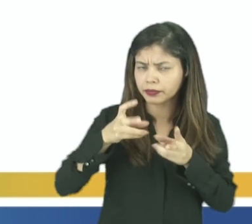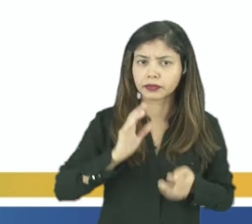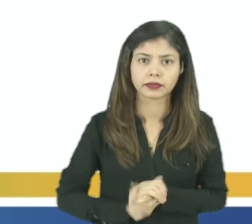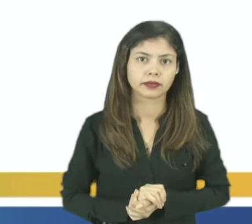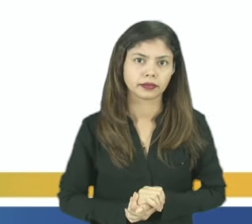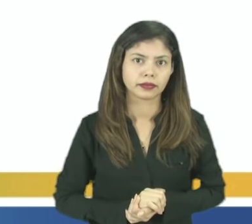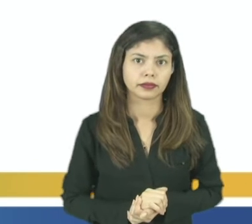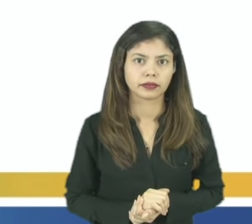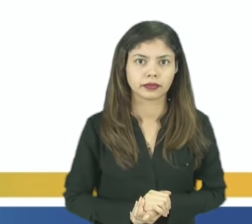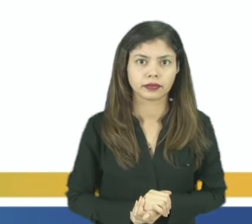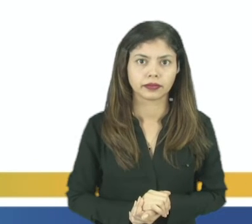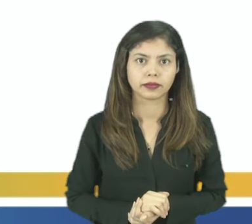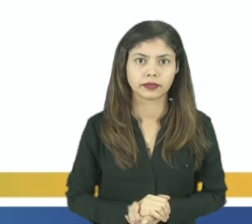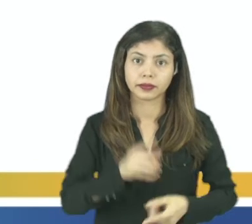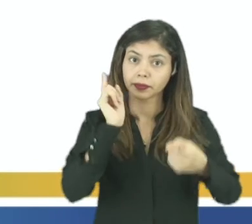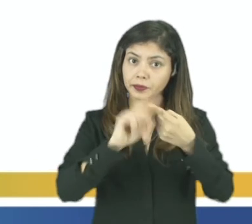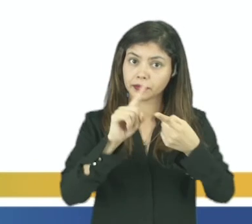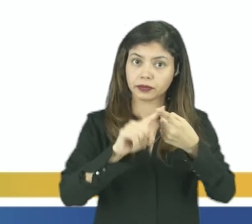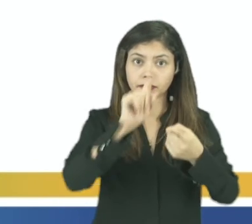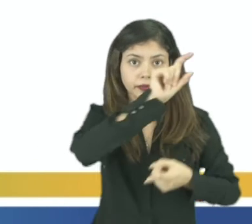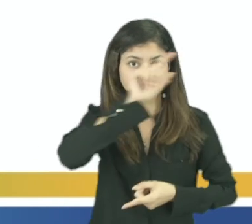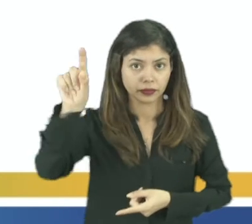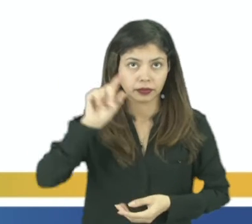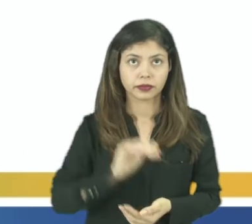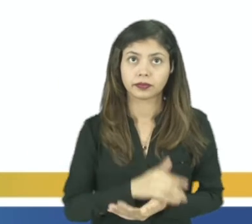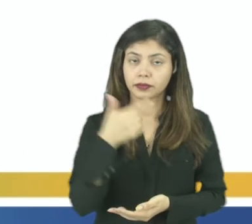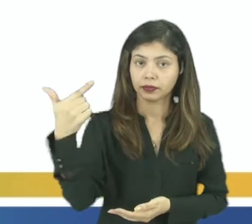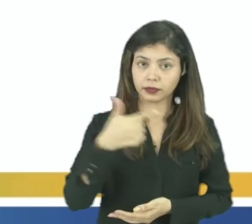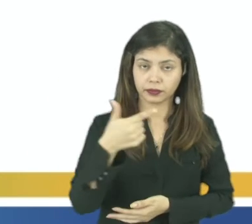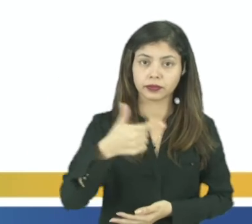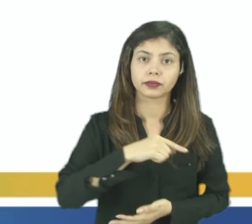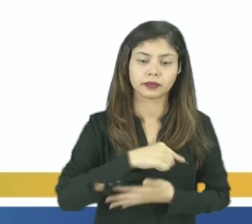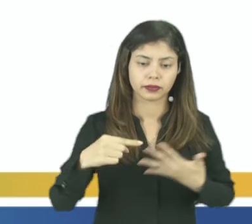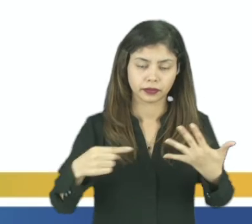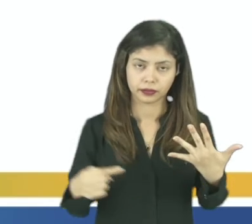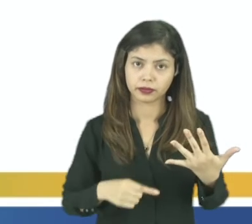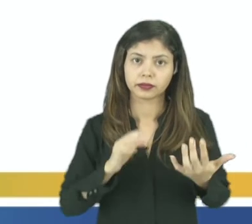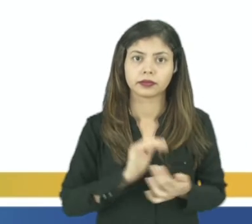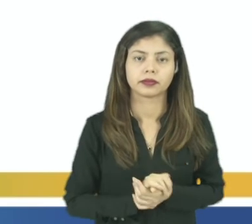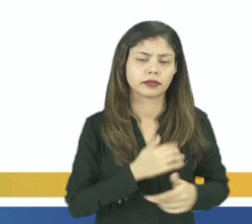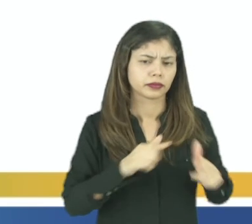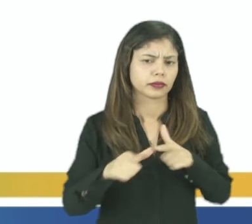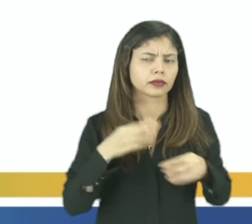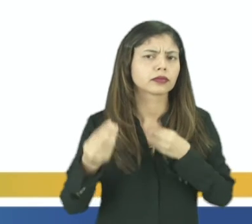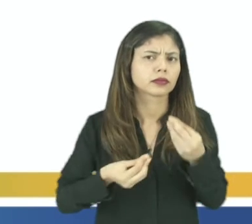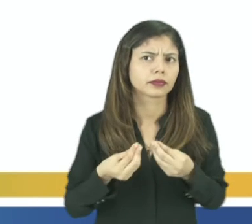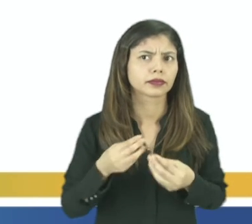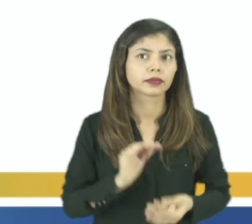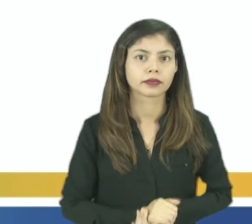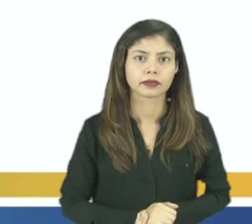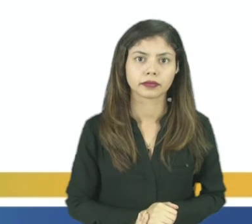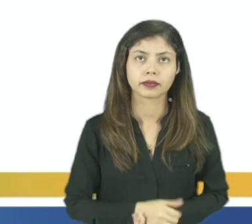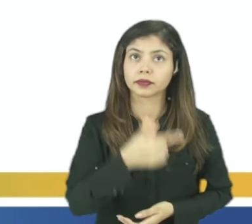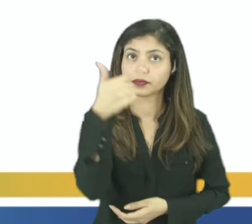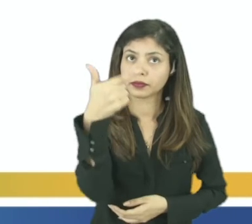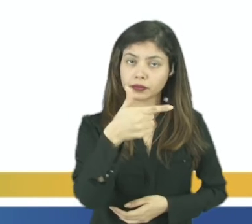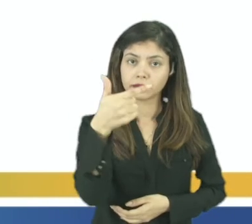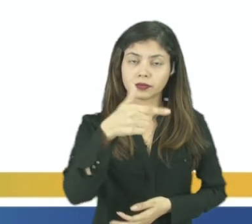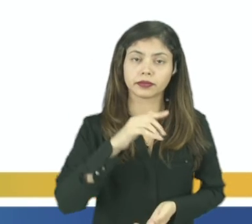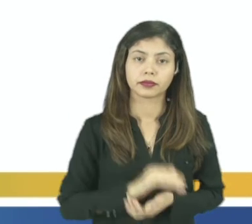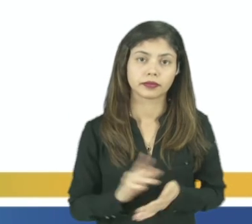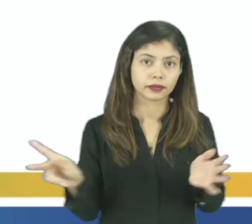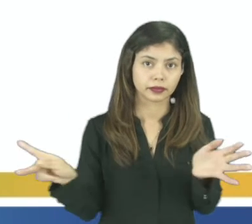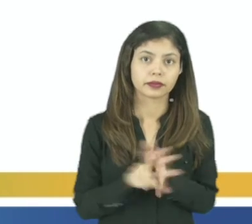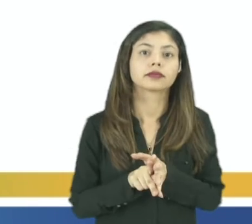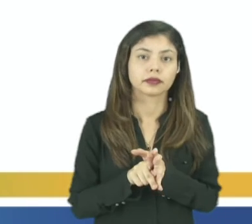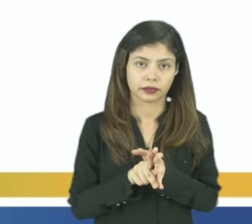Na primeira linha, o segundo elemento, nós vamos trabalhar da seguinte maneira. O 2, que é